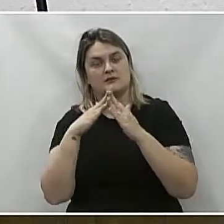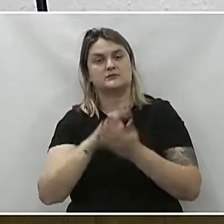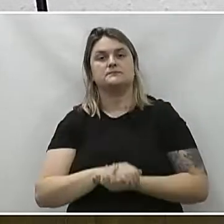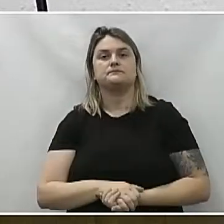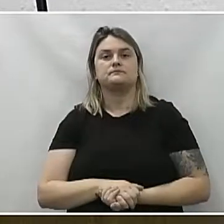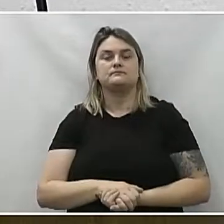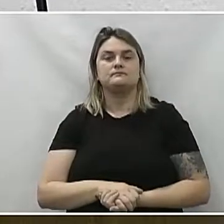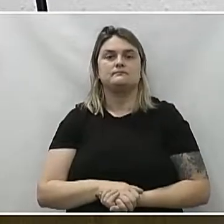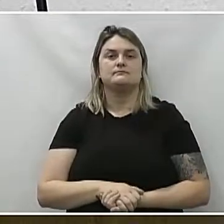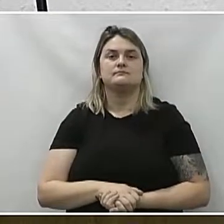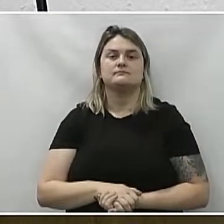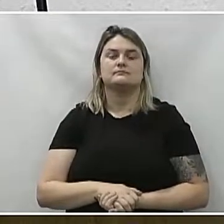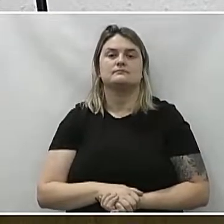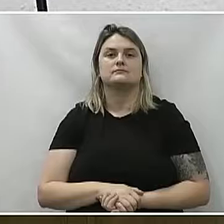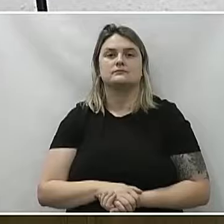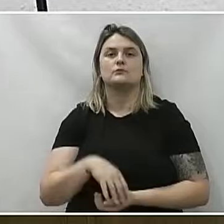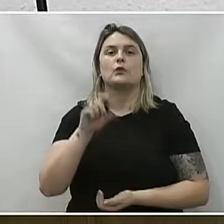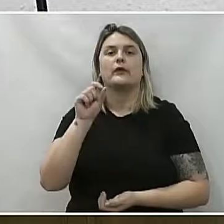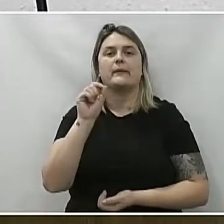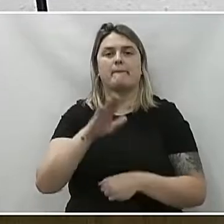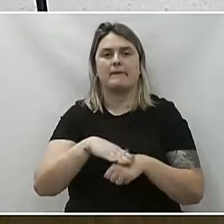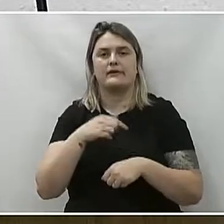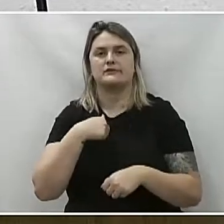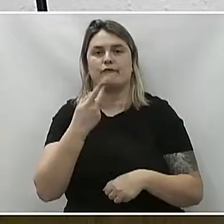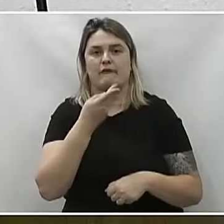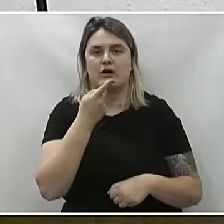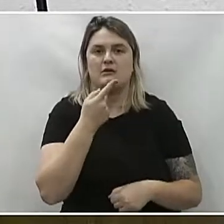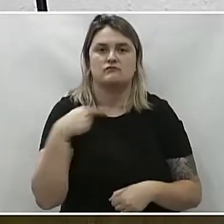Outra coisa que eu queria ressaltar para vocês, assim.